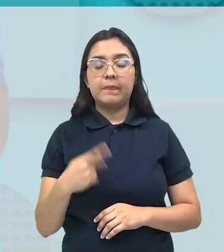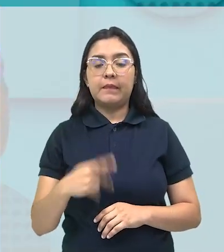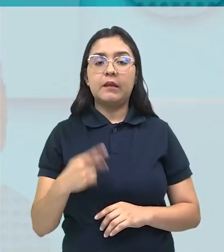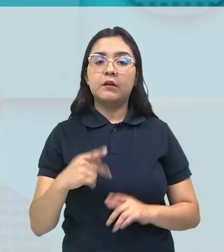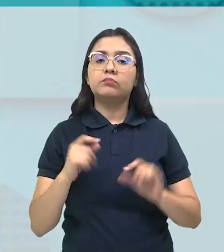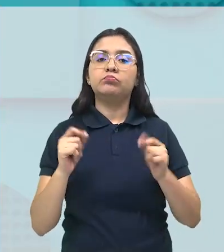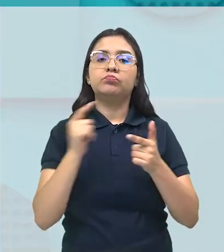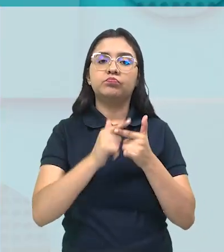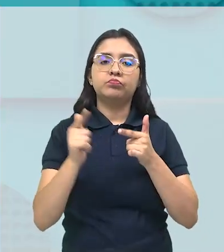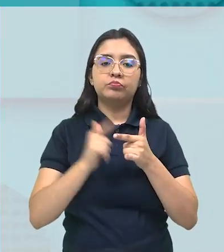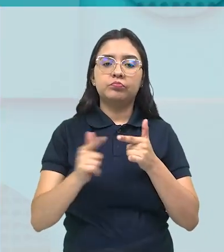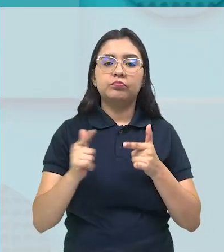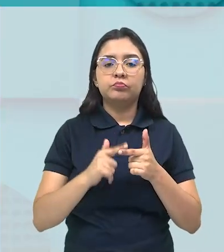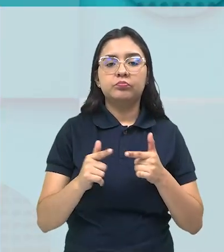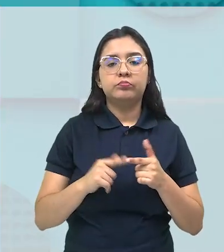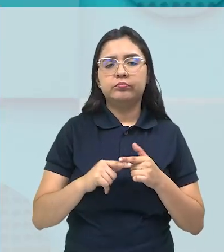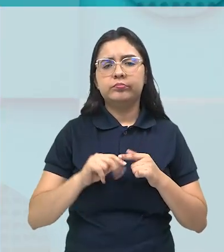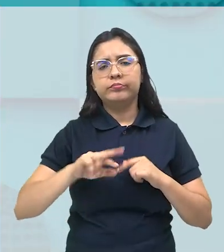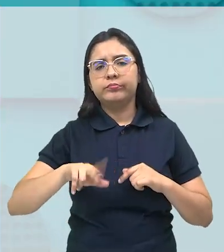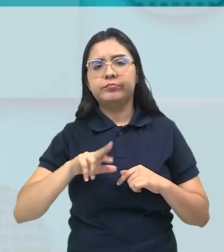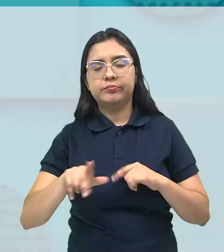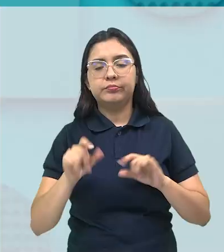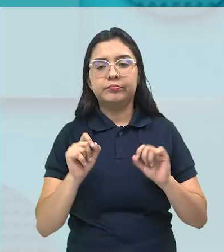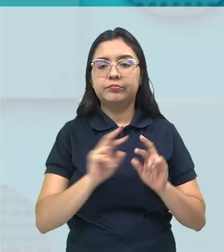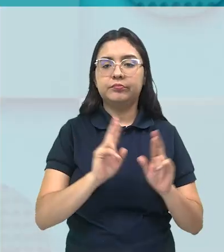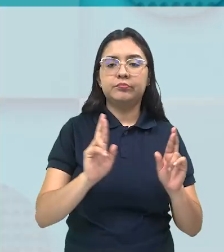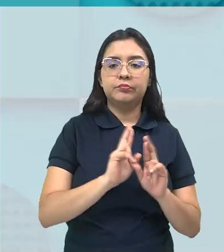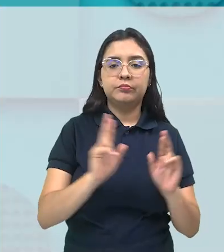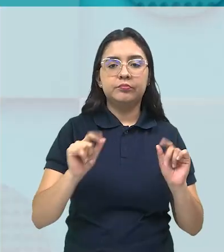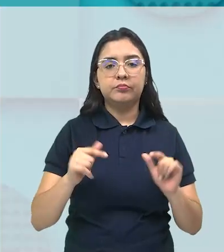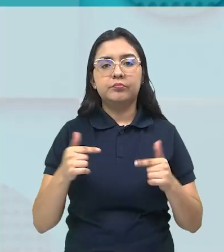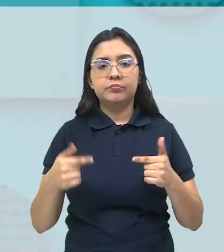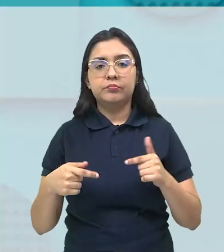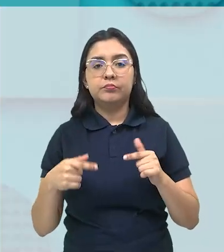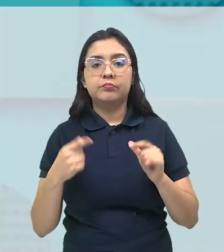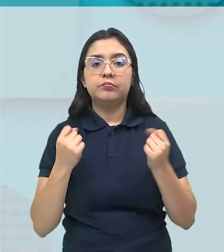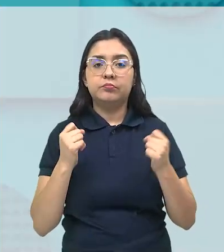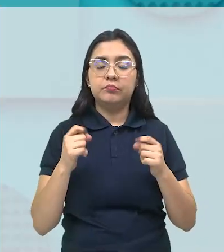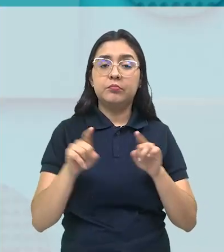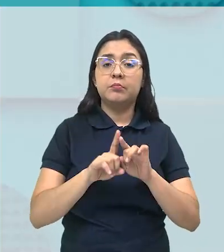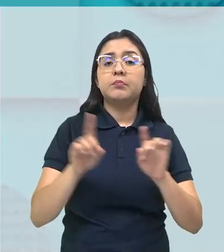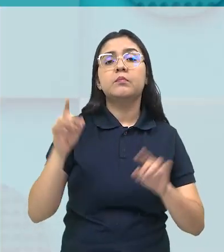muito comum aqui na nossa região, aí já não é relacionado muito